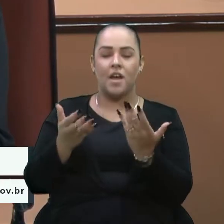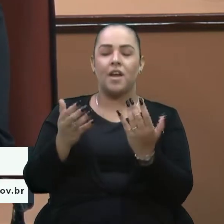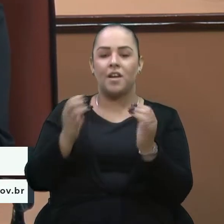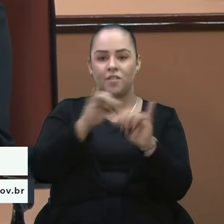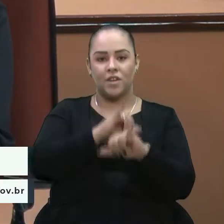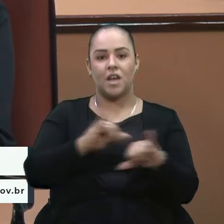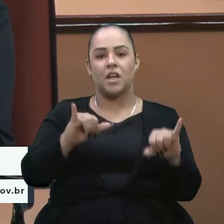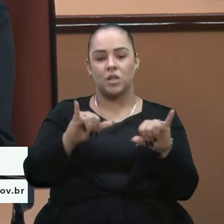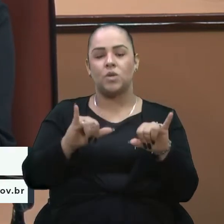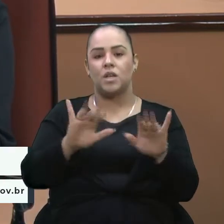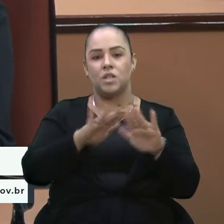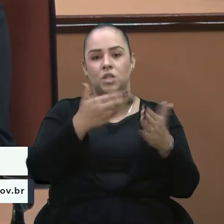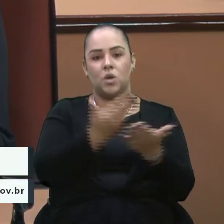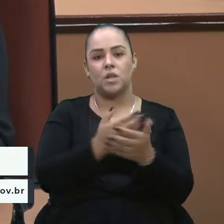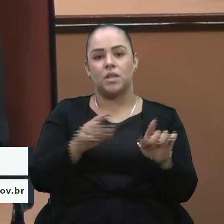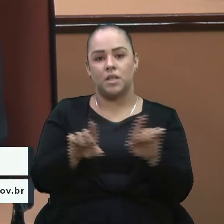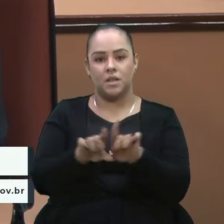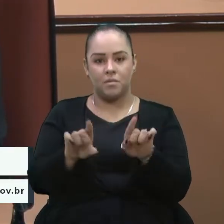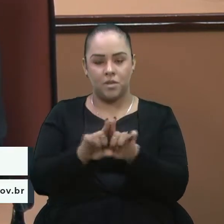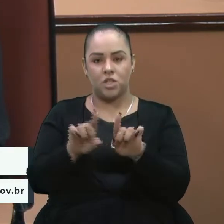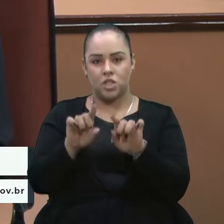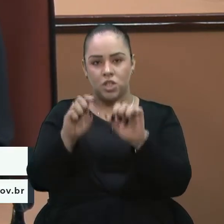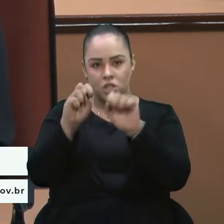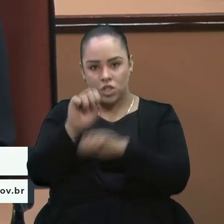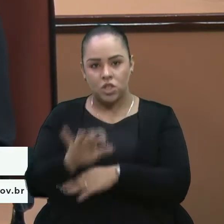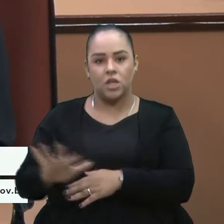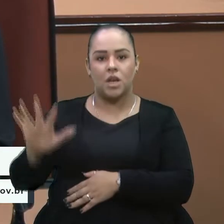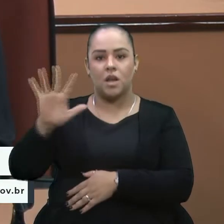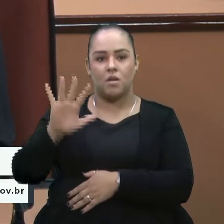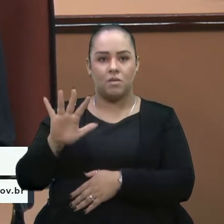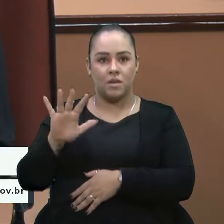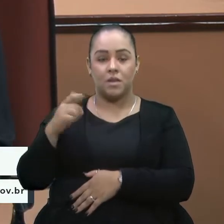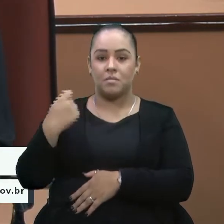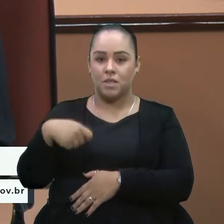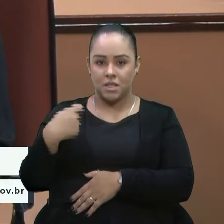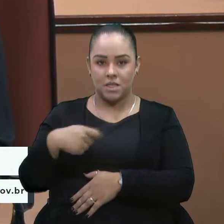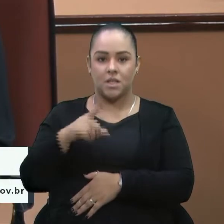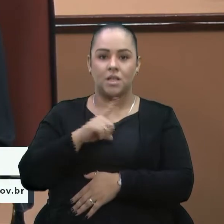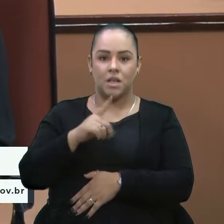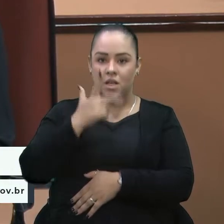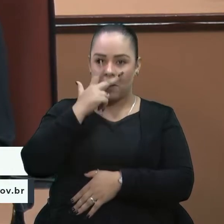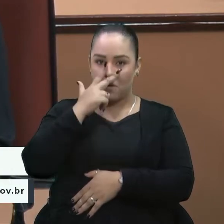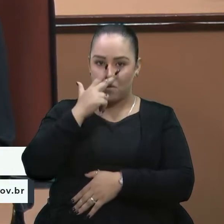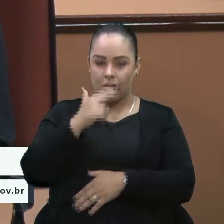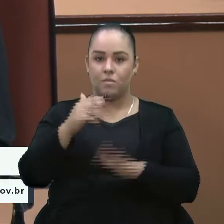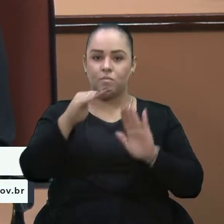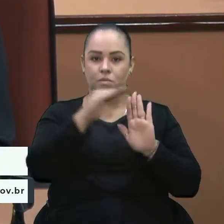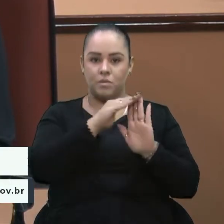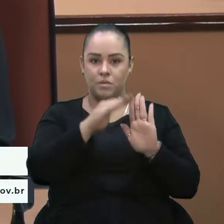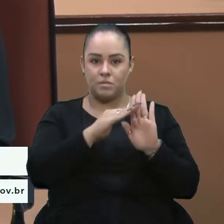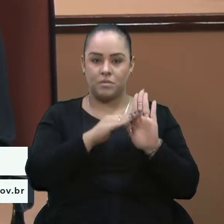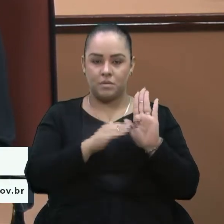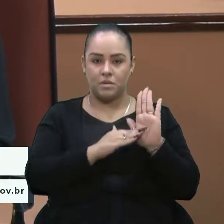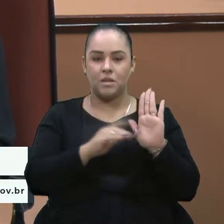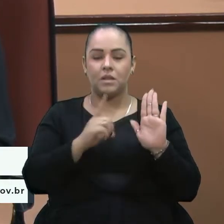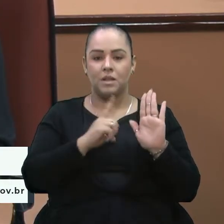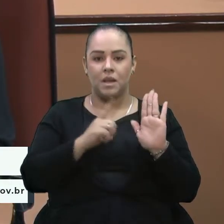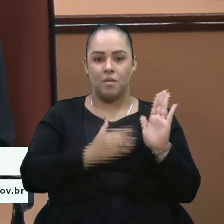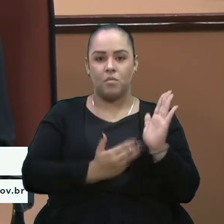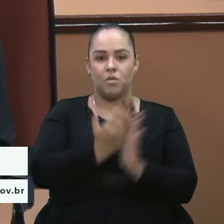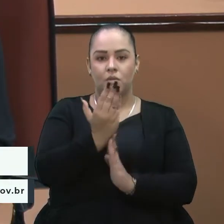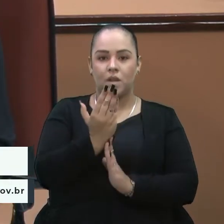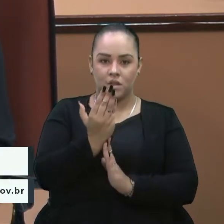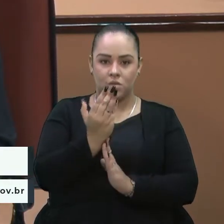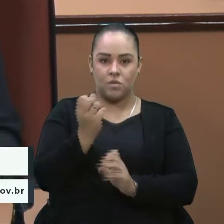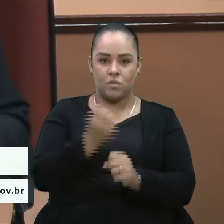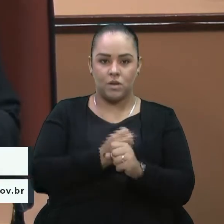publicados também, de maneira geral, para toda a comunidade, que as escolas devem seguir os mesmos planos de contingência, aqueles que tinham sido aprovados